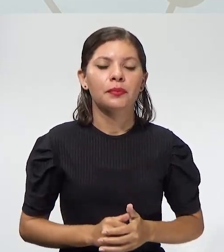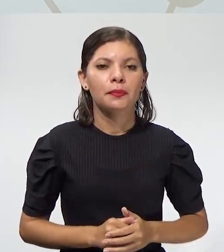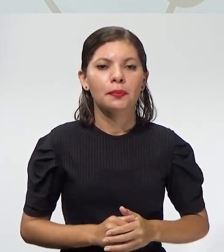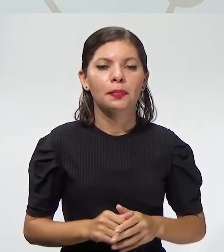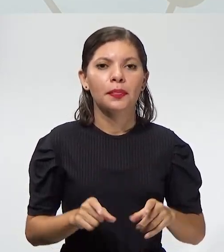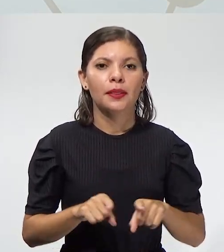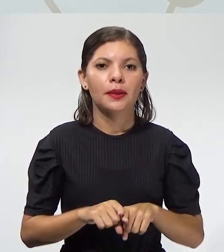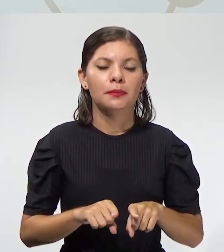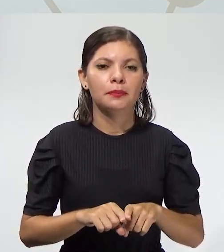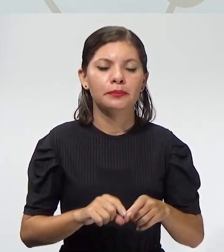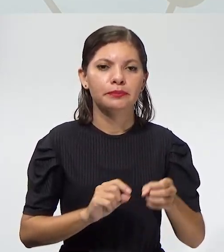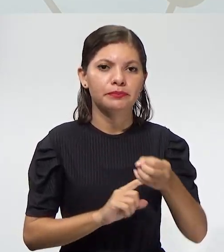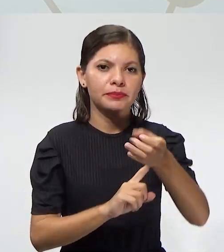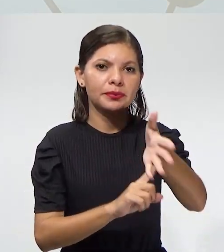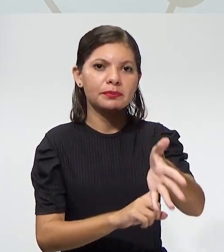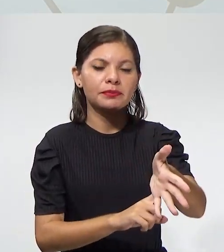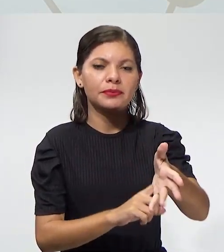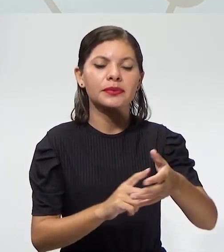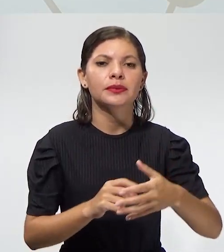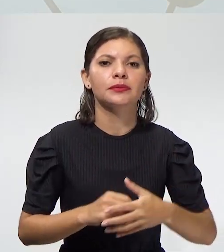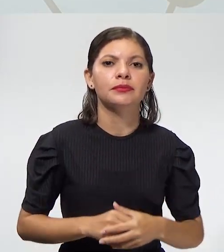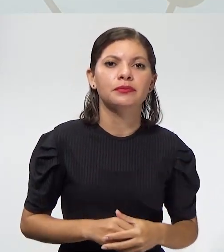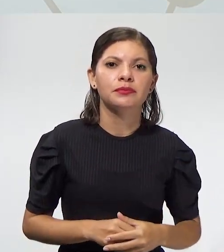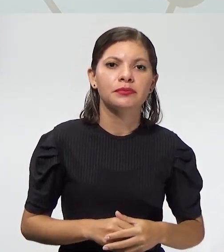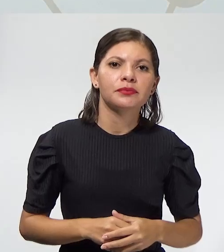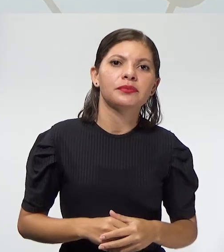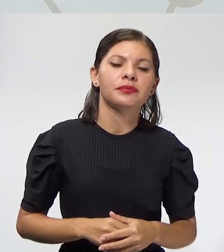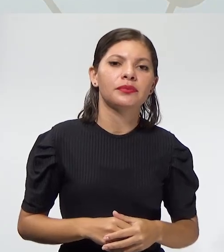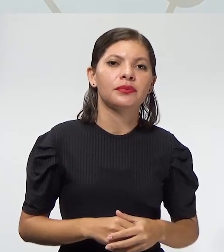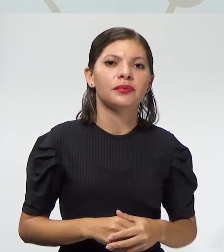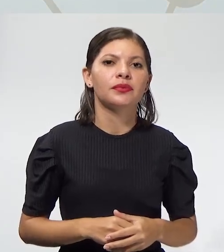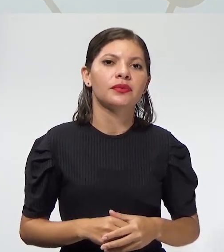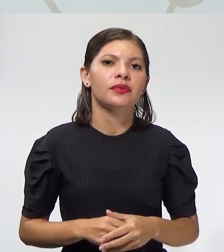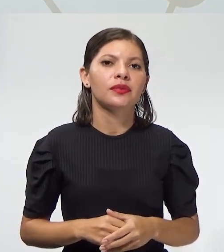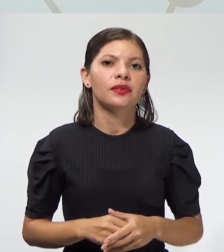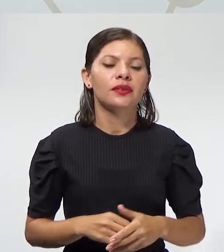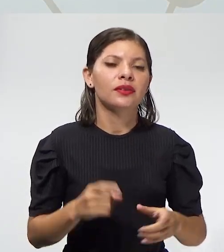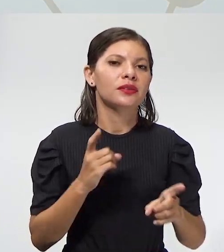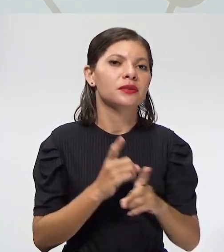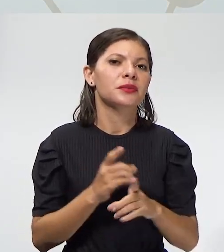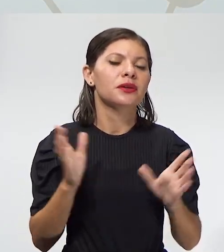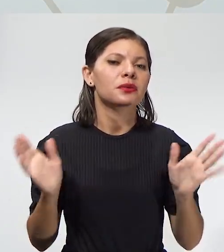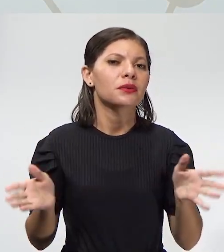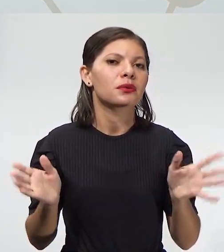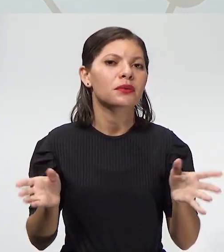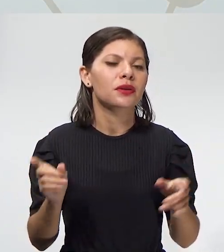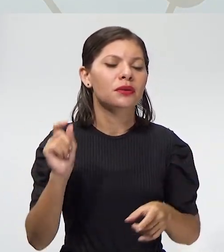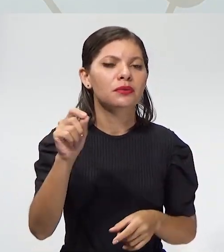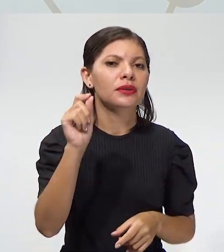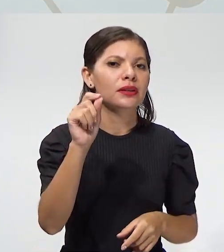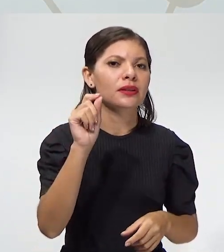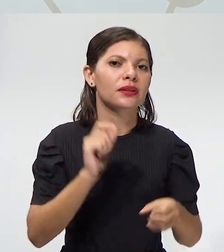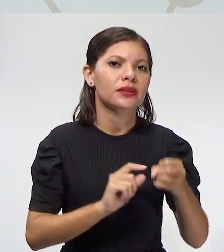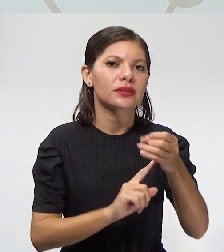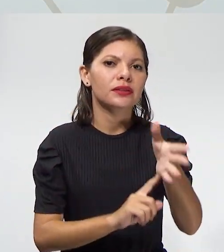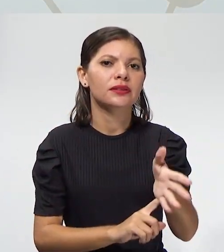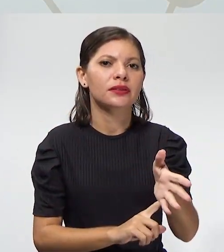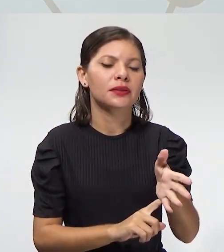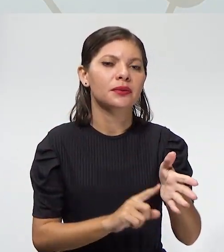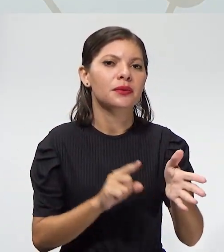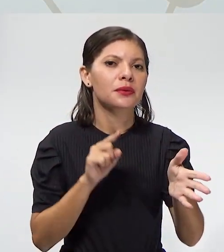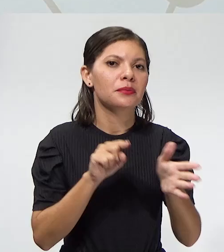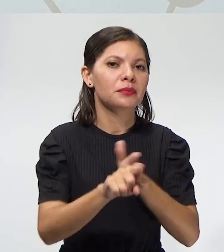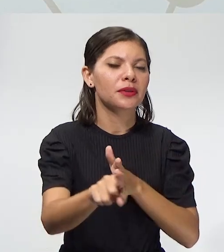ou para resolver um problema específico, e a extensão, que é o que a gente vai descobrir agora, né? O que vem a ser essa